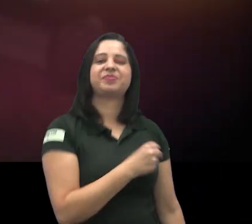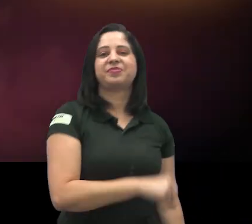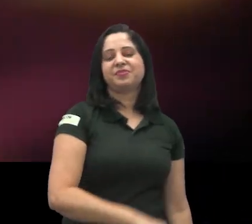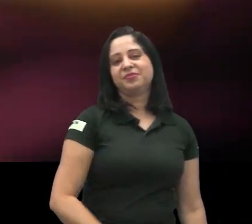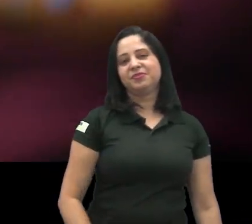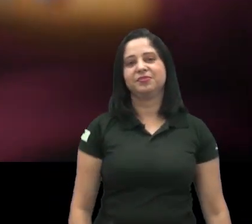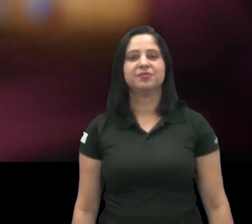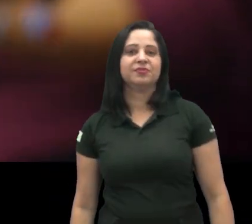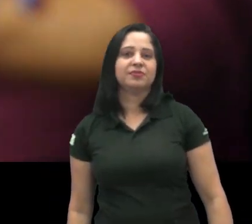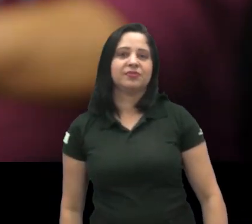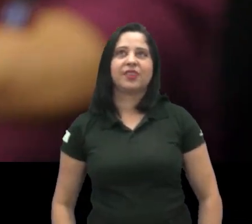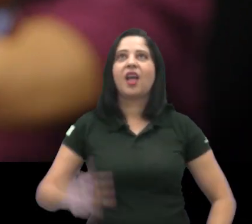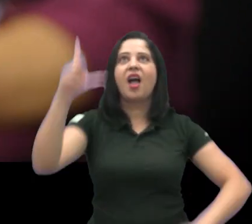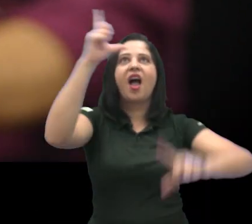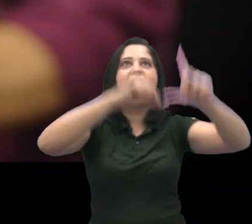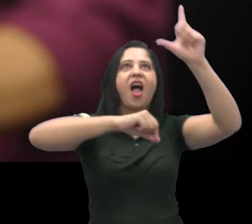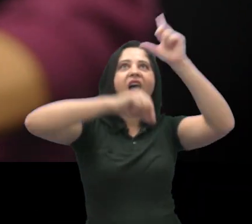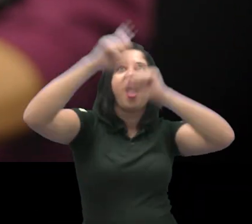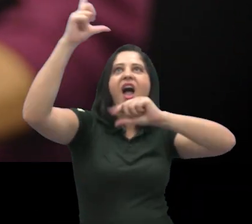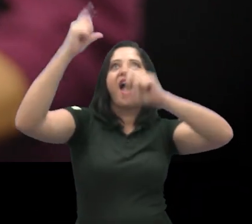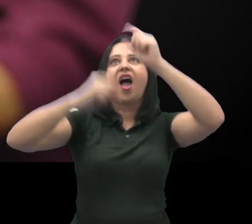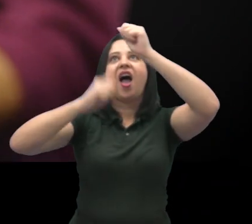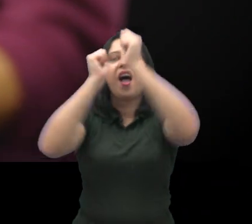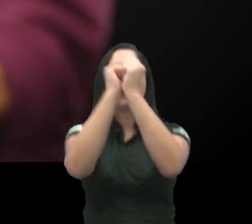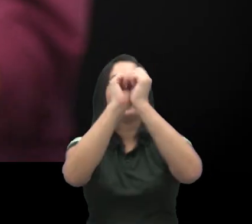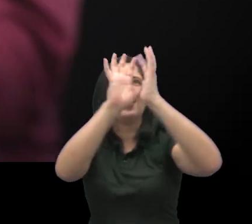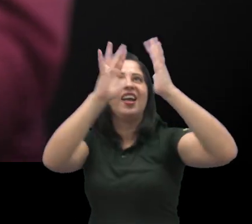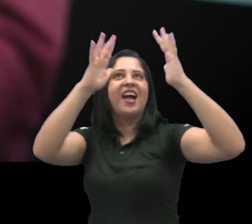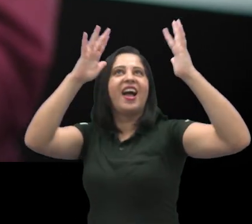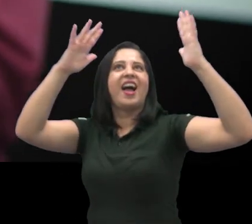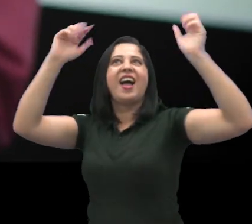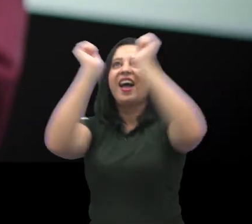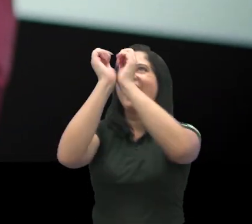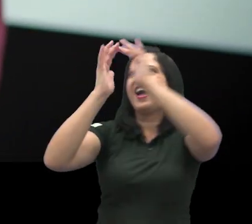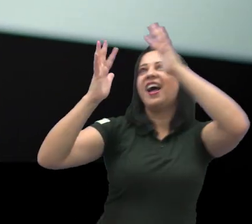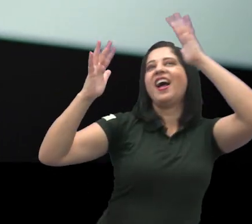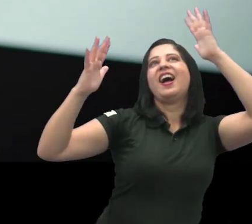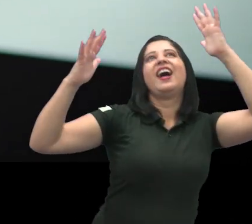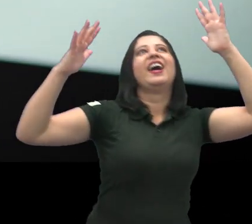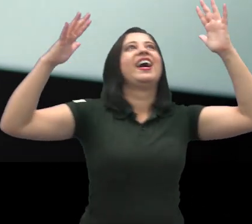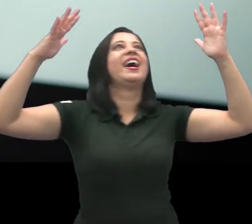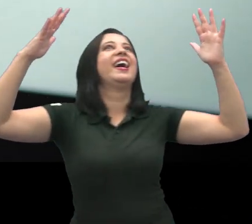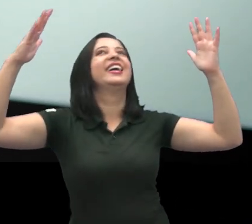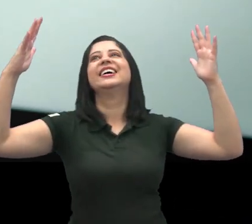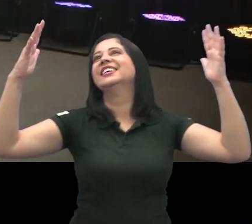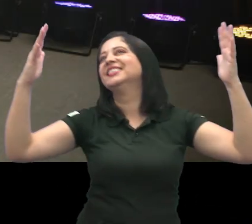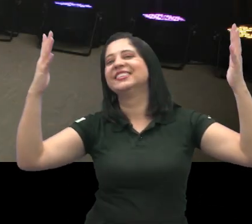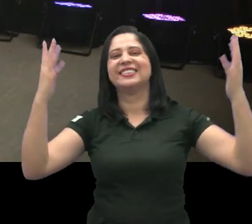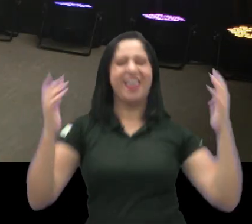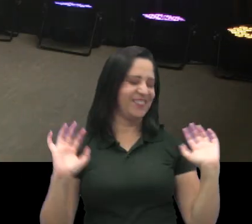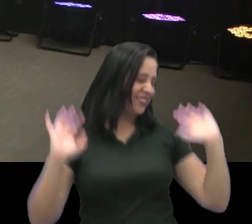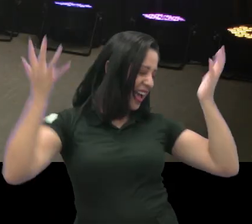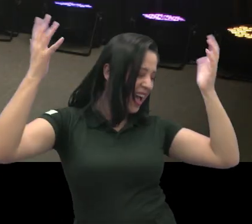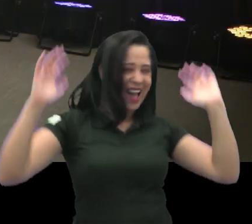Salvador. Estrelas no céu a cintilar, cores no ar,